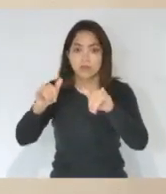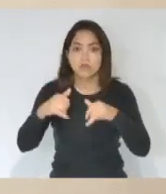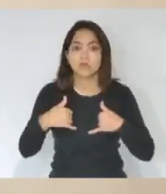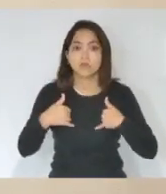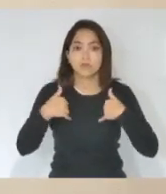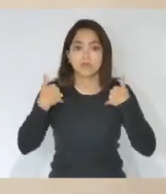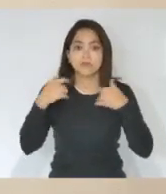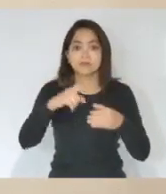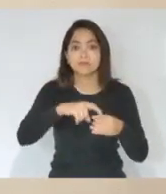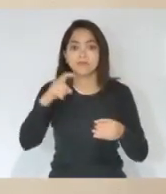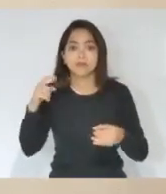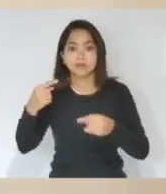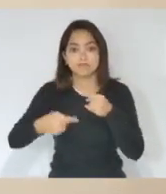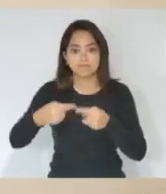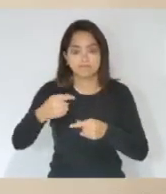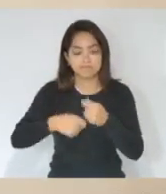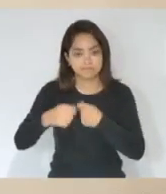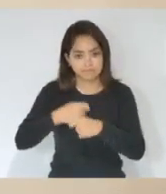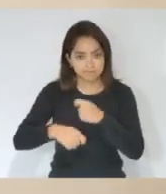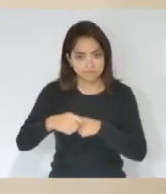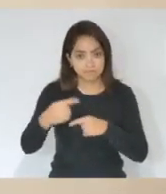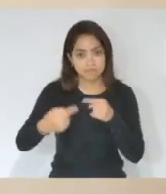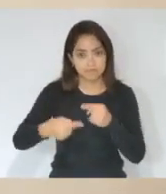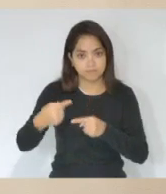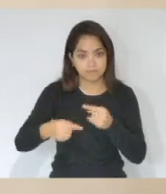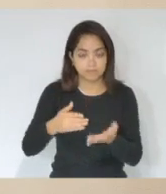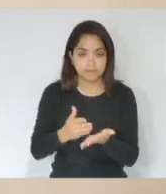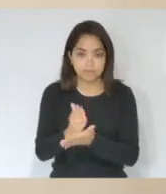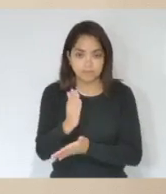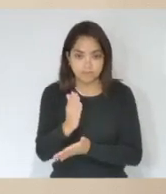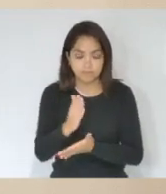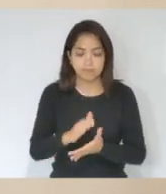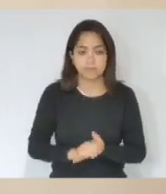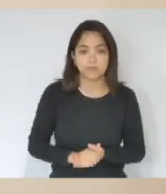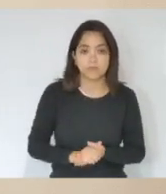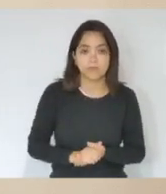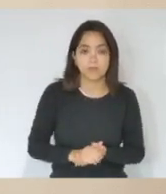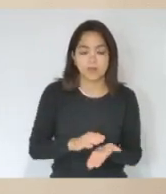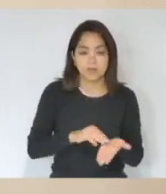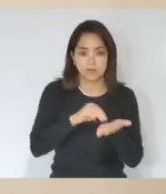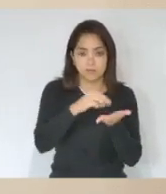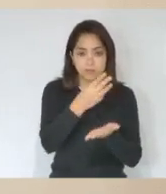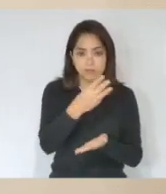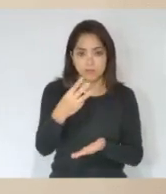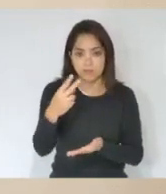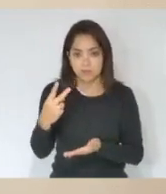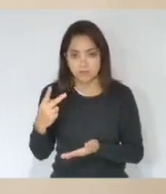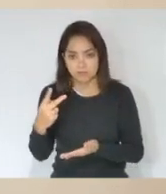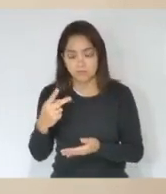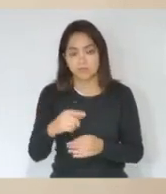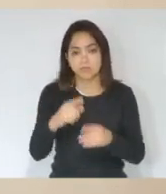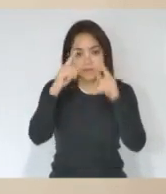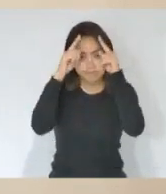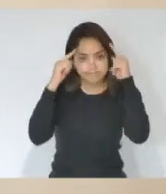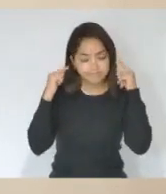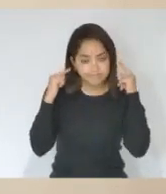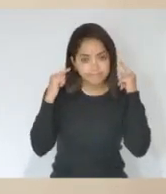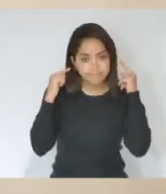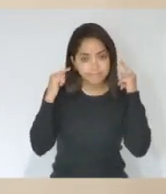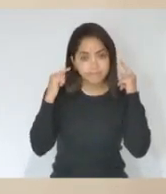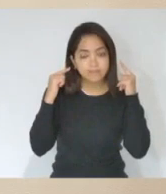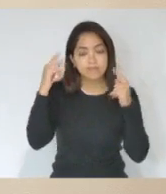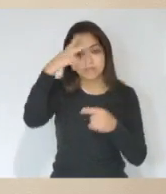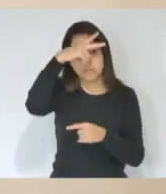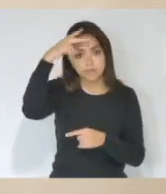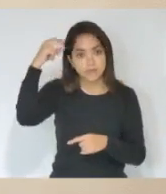de emancipação político-administrativa. Discussão, votação, aprovada. Moção 331, deputado Neodi Sareta, apelando ao prefeito de